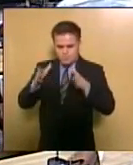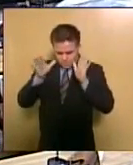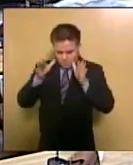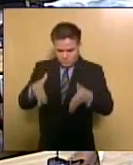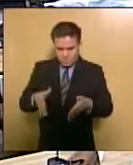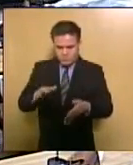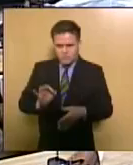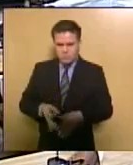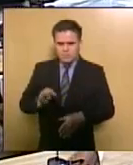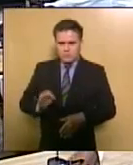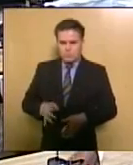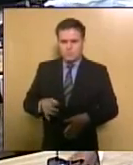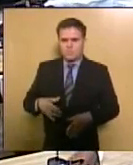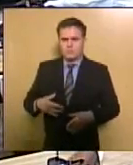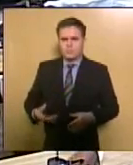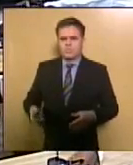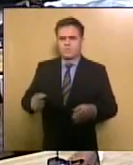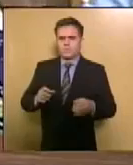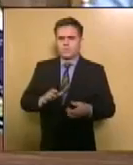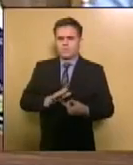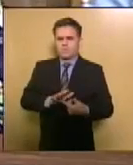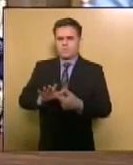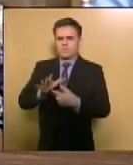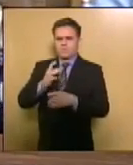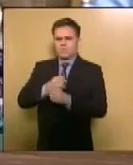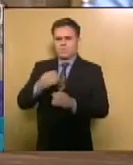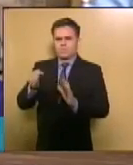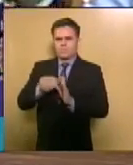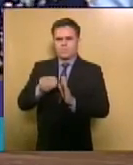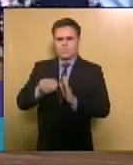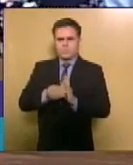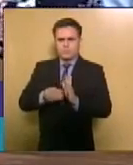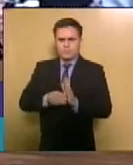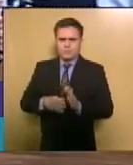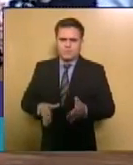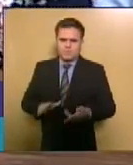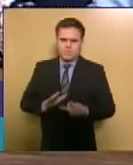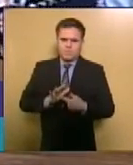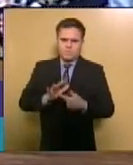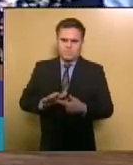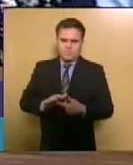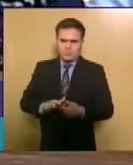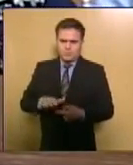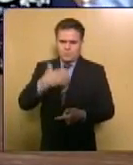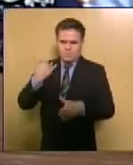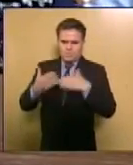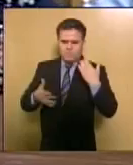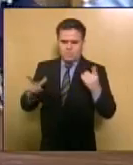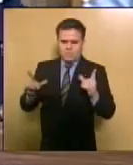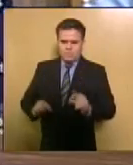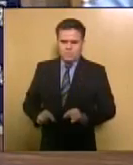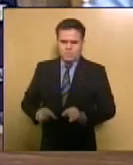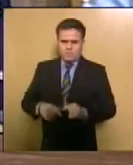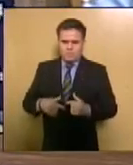pronto e aí a gente vai apresentar esse diagnóstico que foi foi feito com base aí eu vou mostrar a queda dos homicídios só isso pelo menos com base nesse